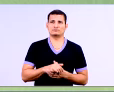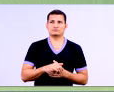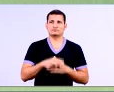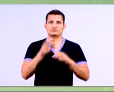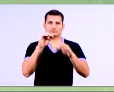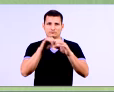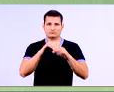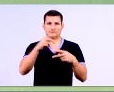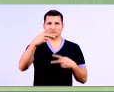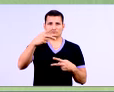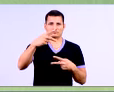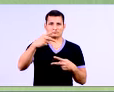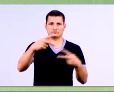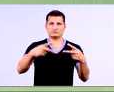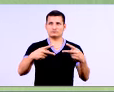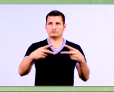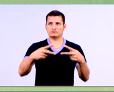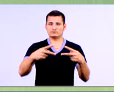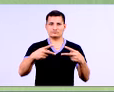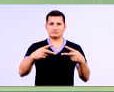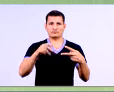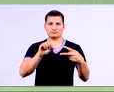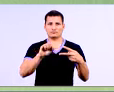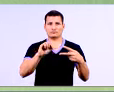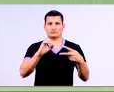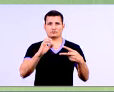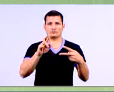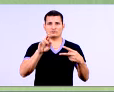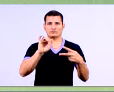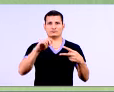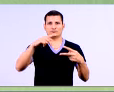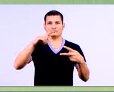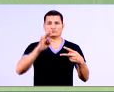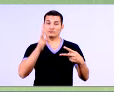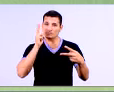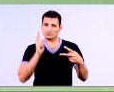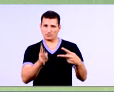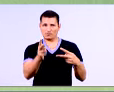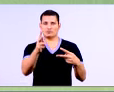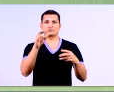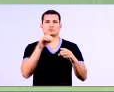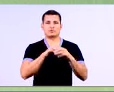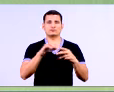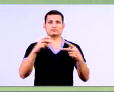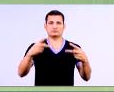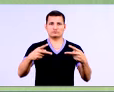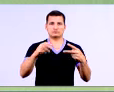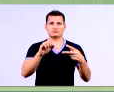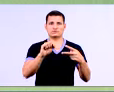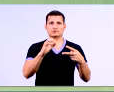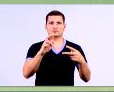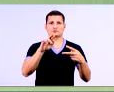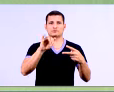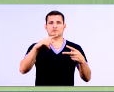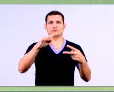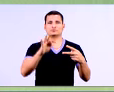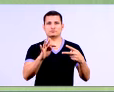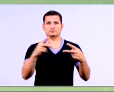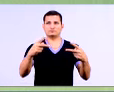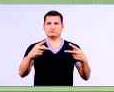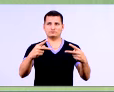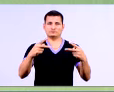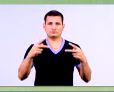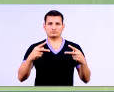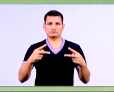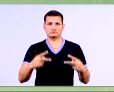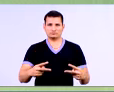dentro da tag script, sempre dentro da tag script. Eu vou abrir e fechar a tag script. Nós temos uma